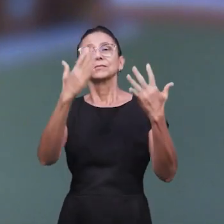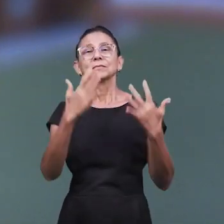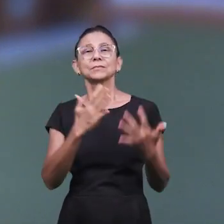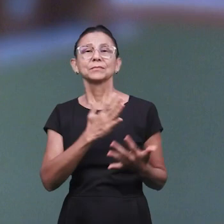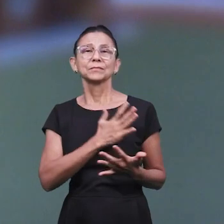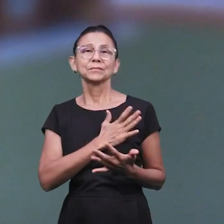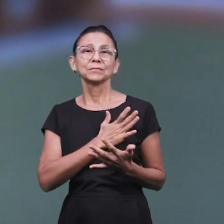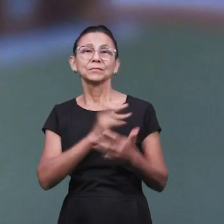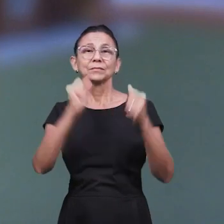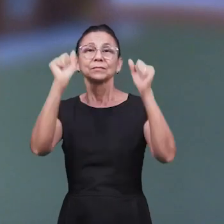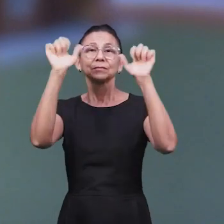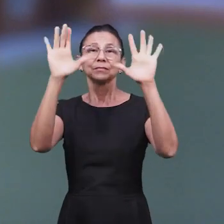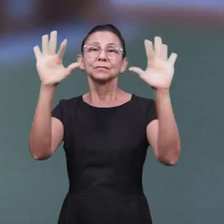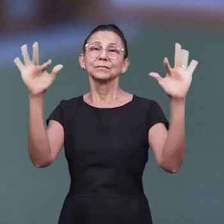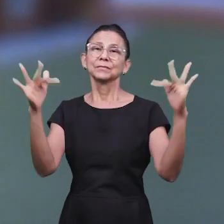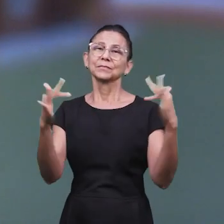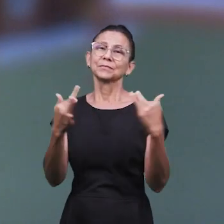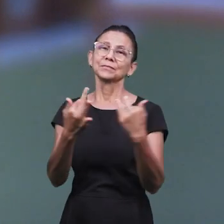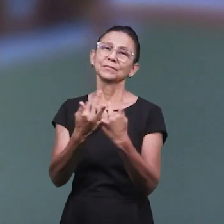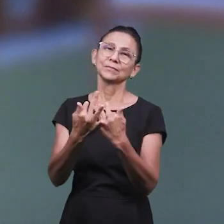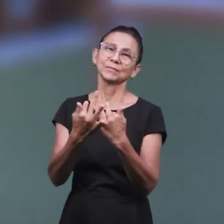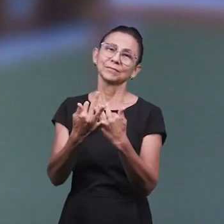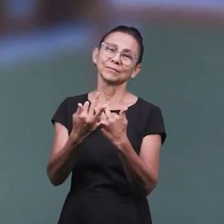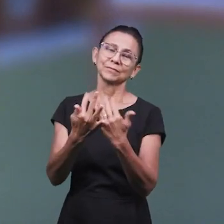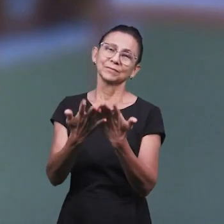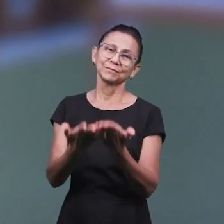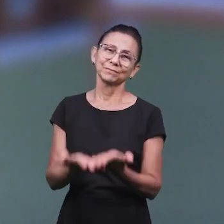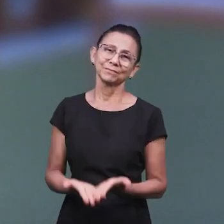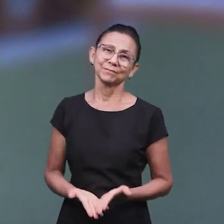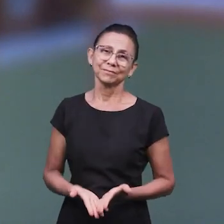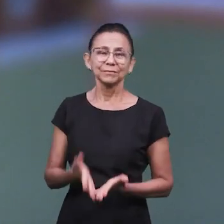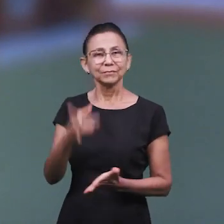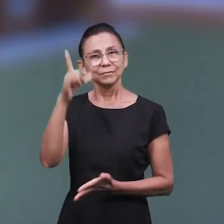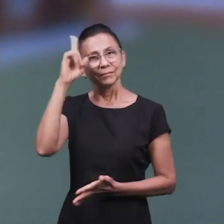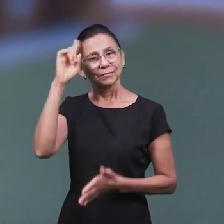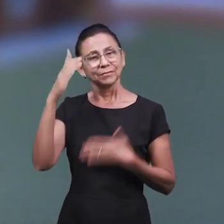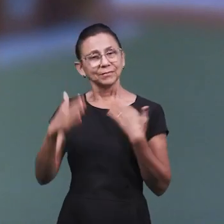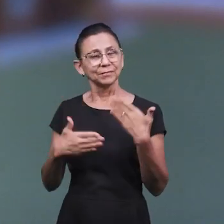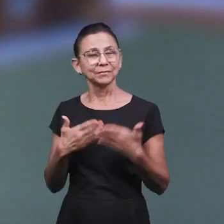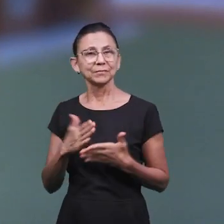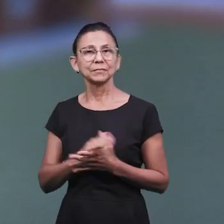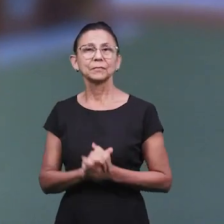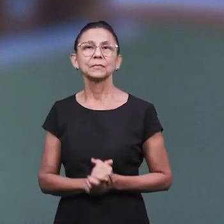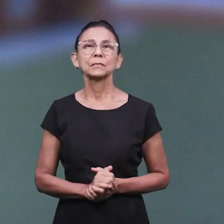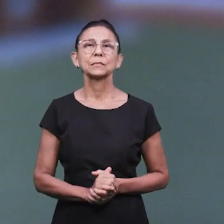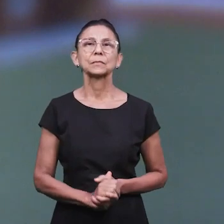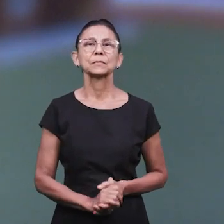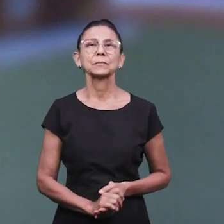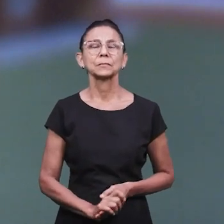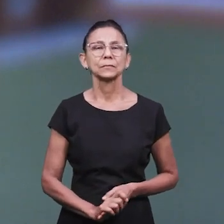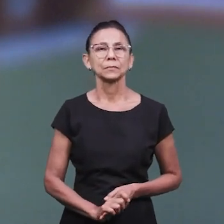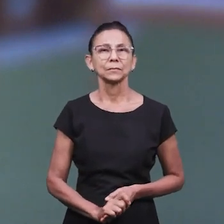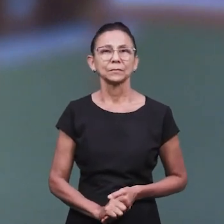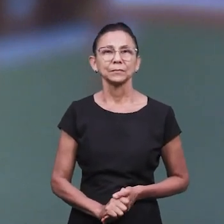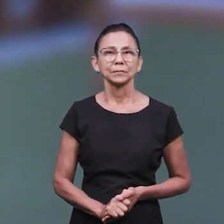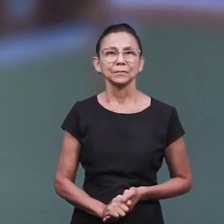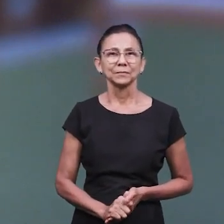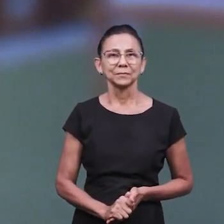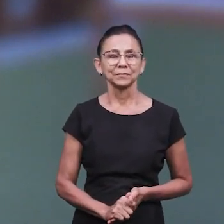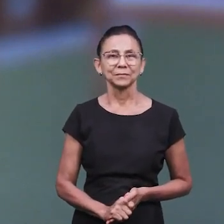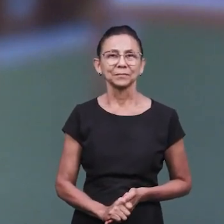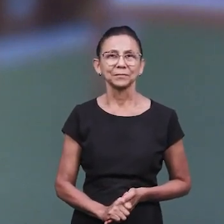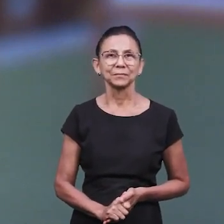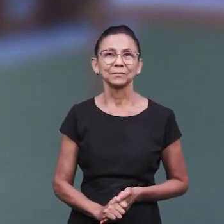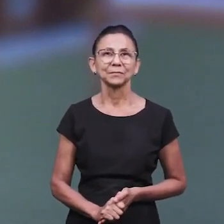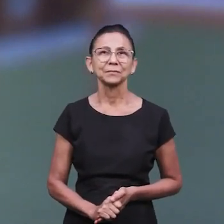Que maravilha! Essa alegria constante. Glória a Deus por isso. Então, nessa aula, a ordem